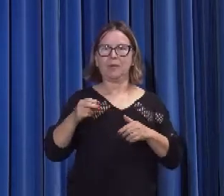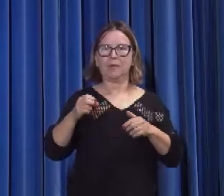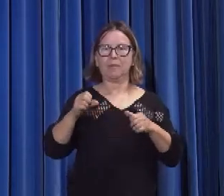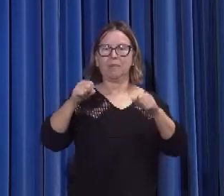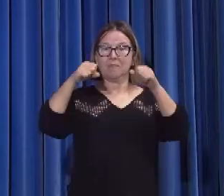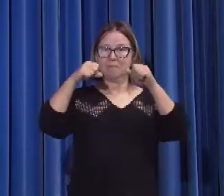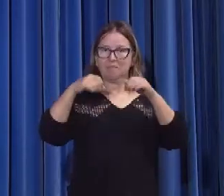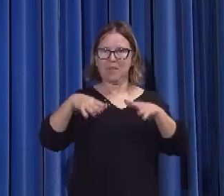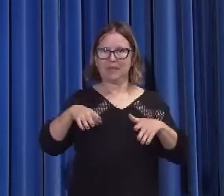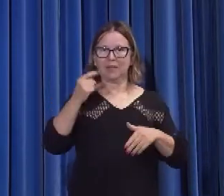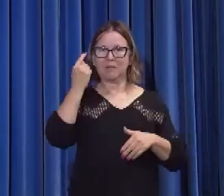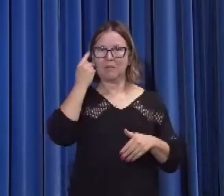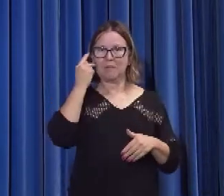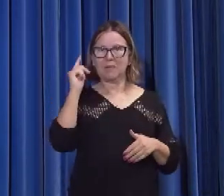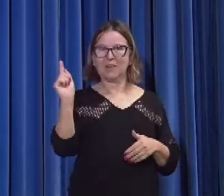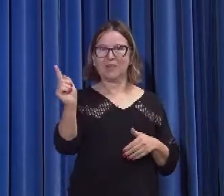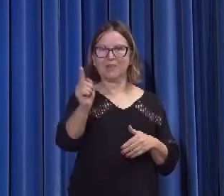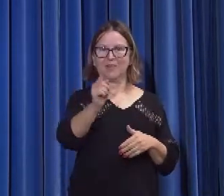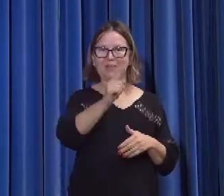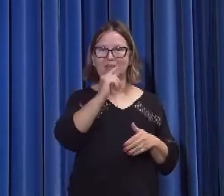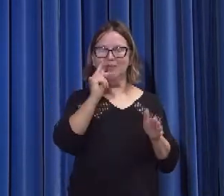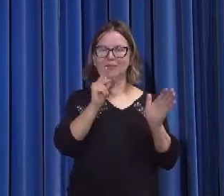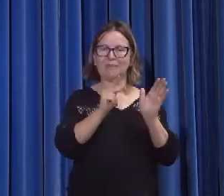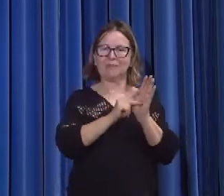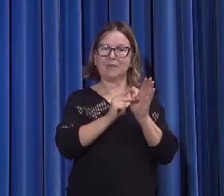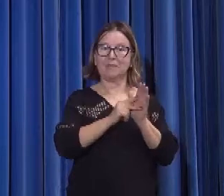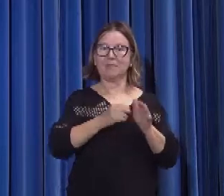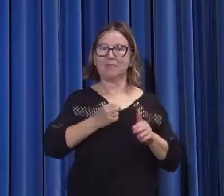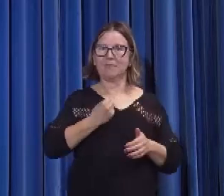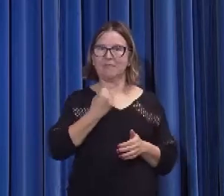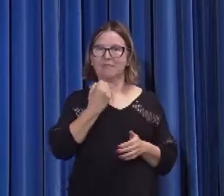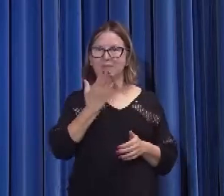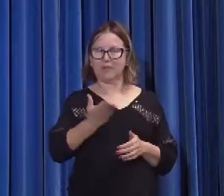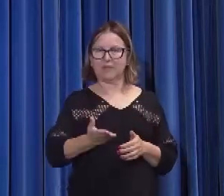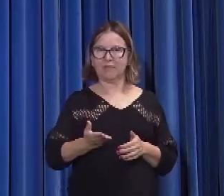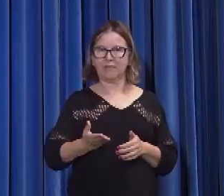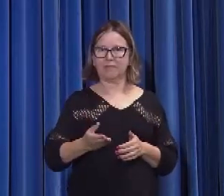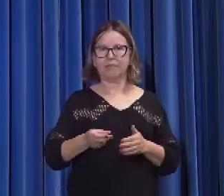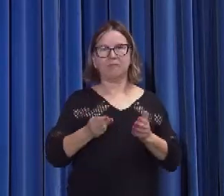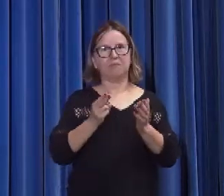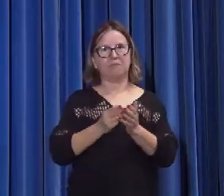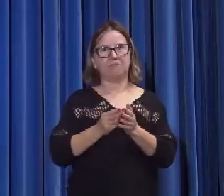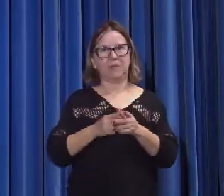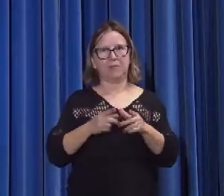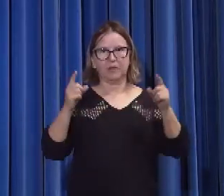Por mais que você não consiga raciocinar isso.